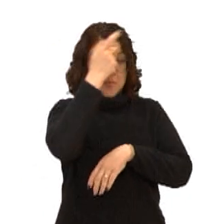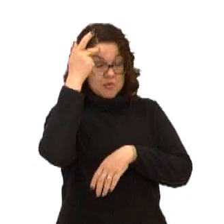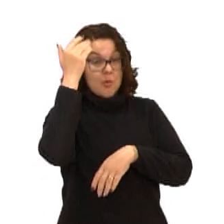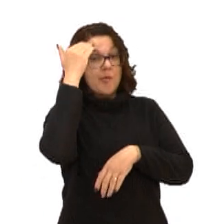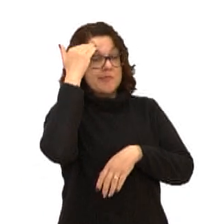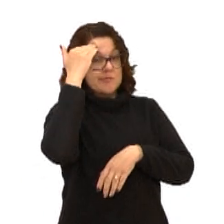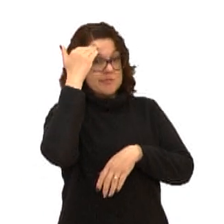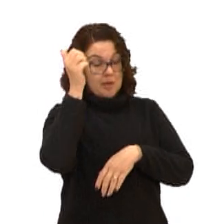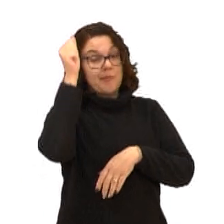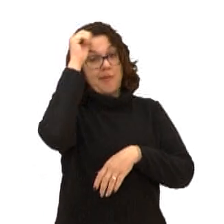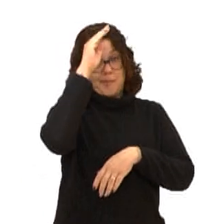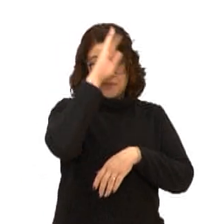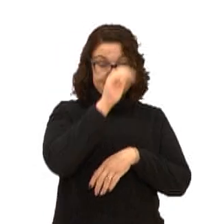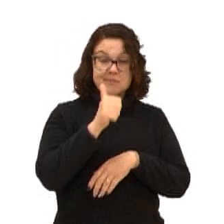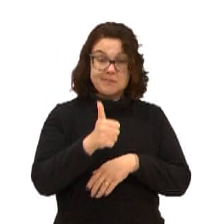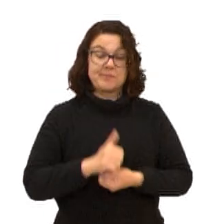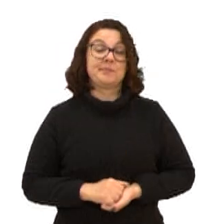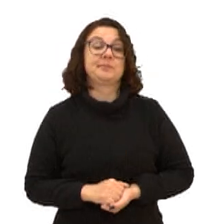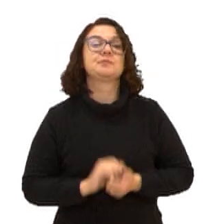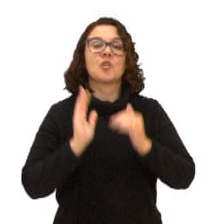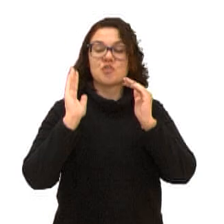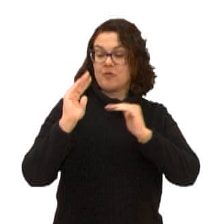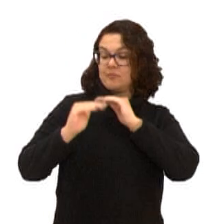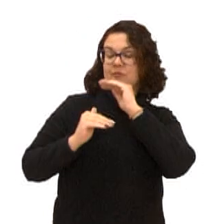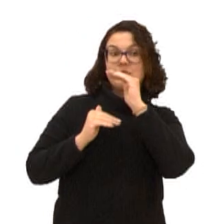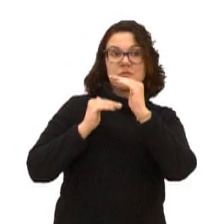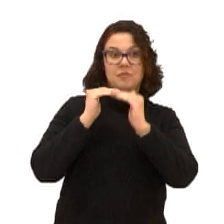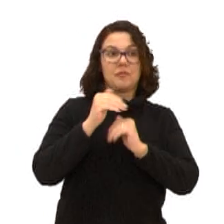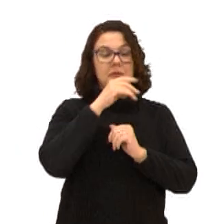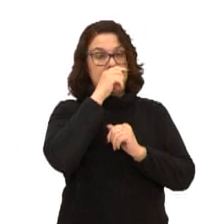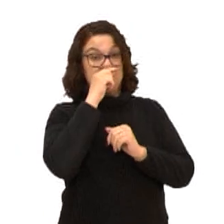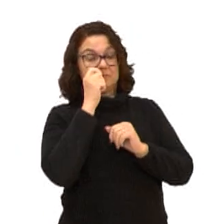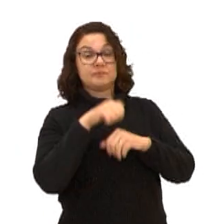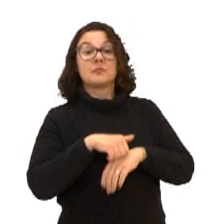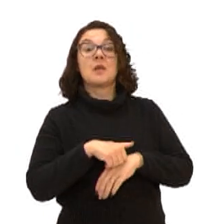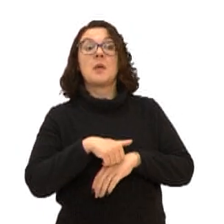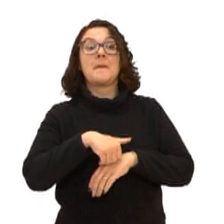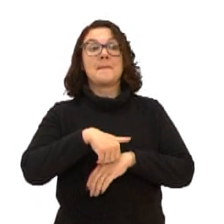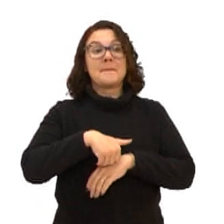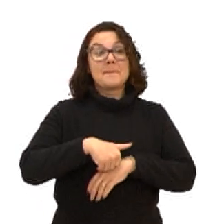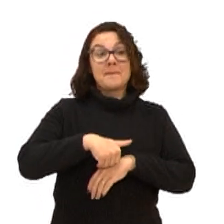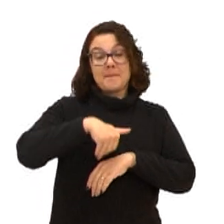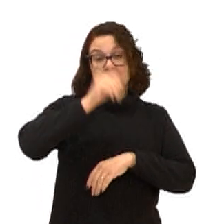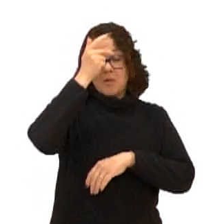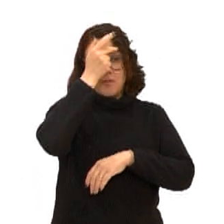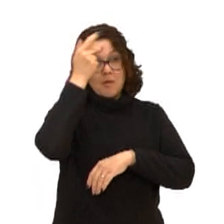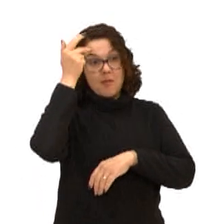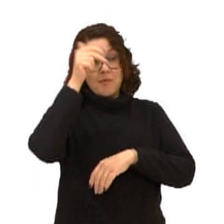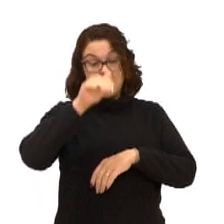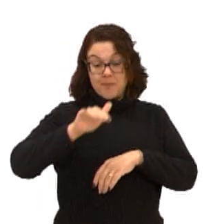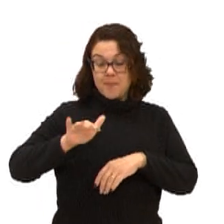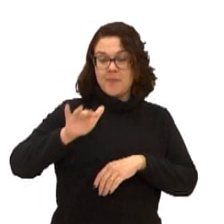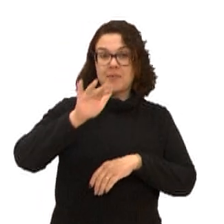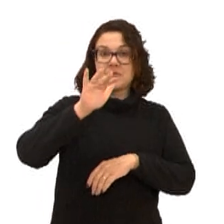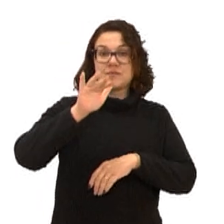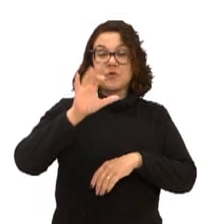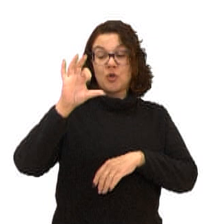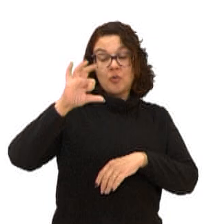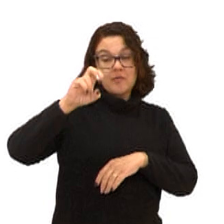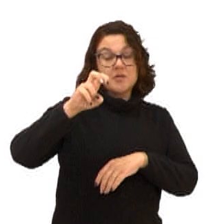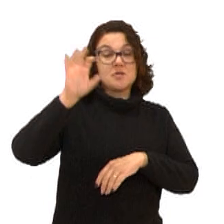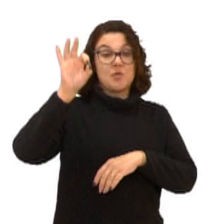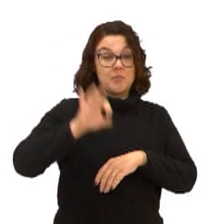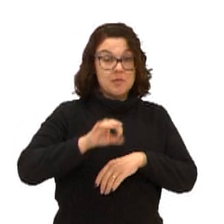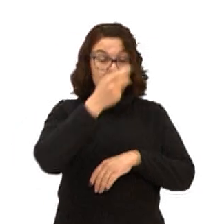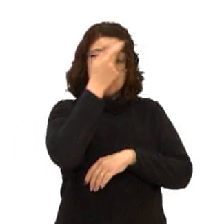alfabetização. Então são países aí mais desenvolvidos, onde tem maior parte das pessoas, mais de